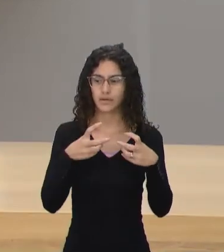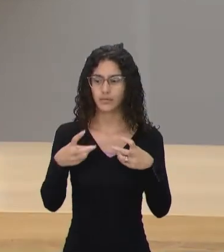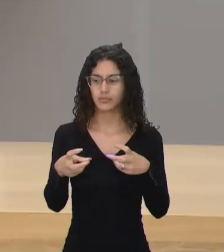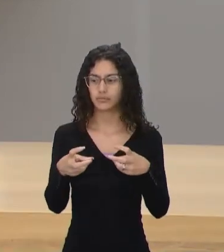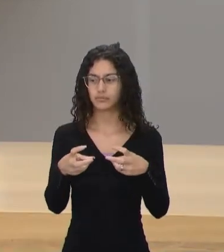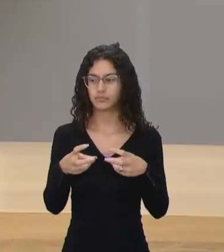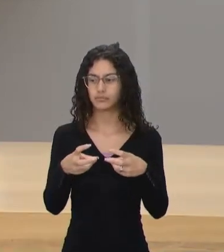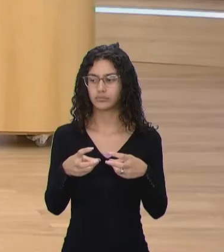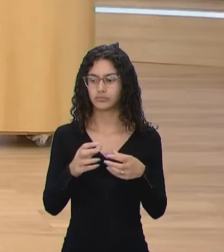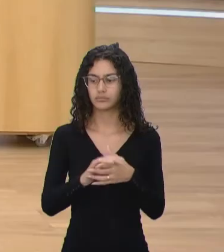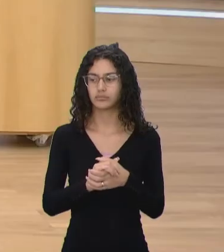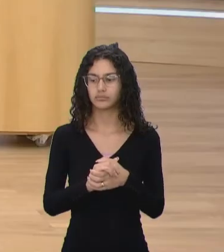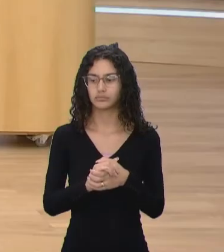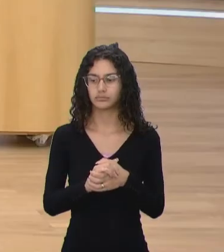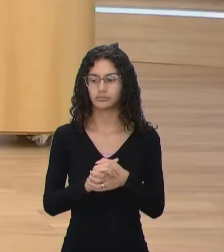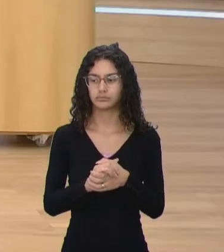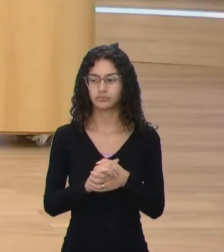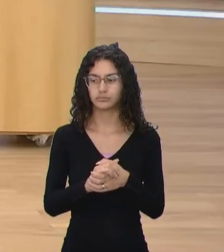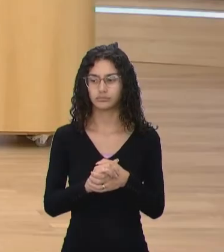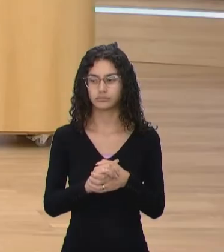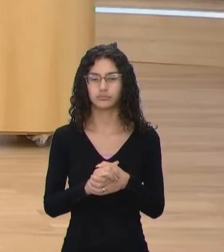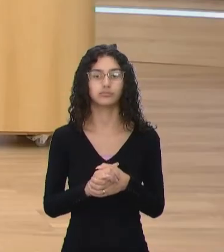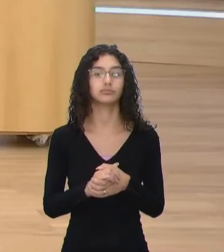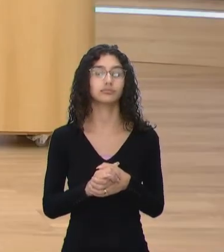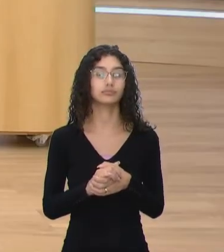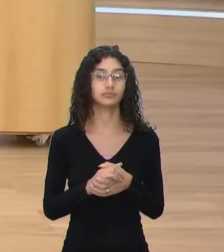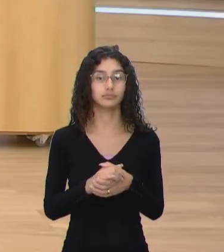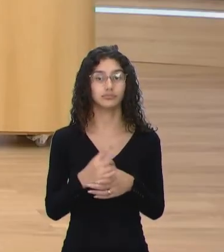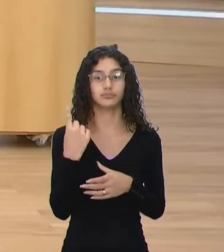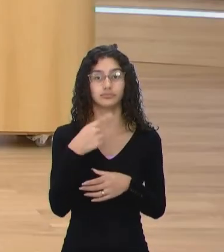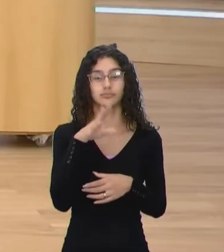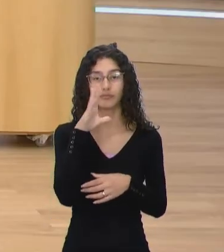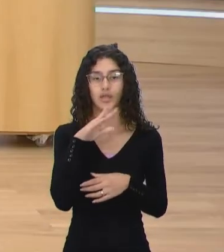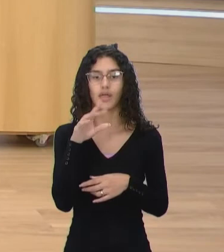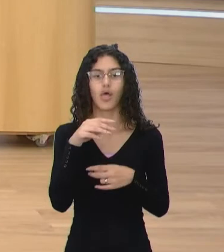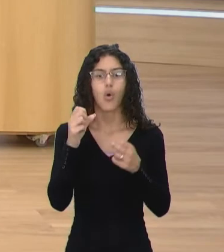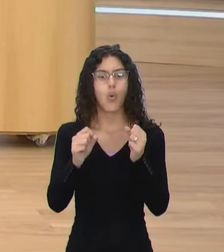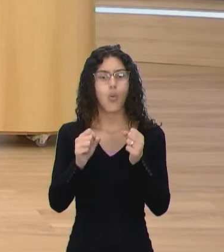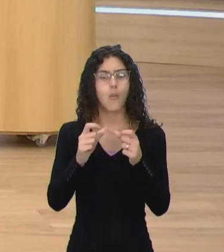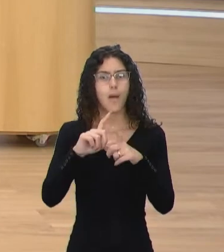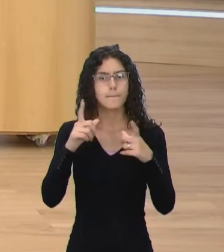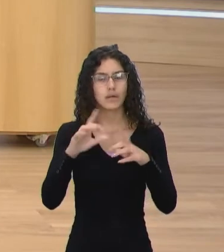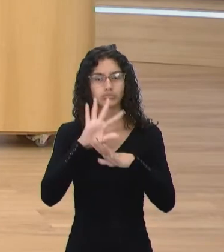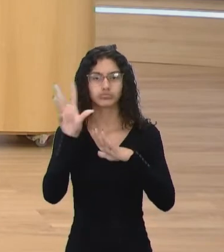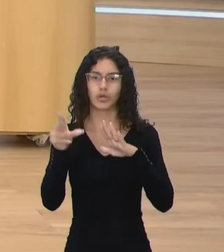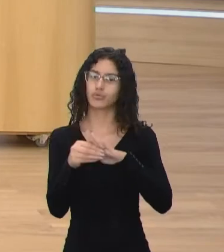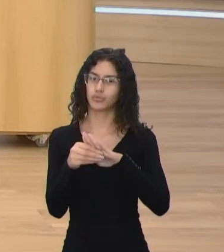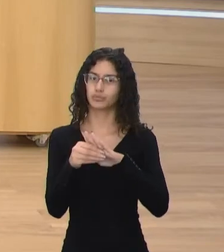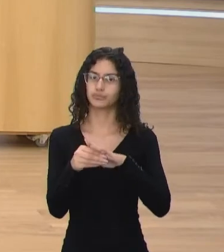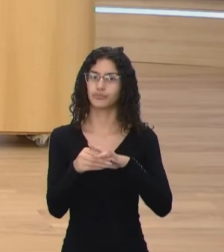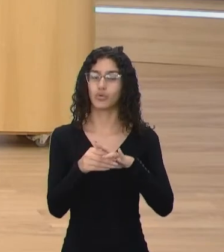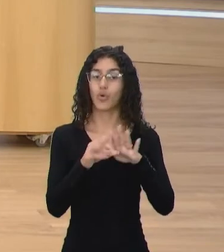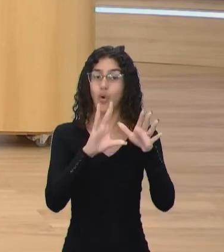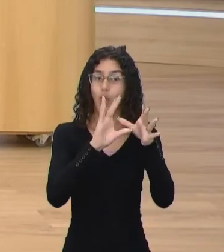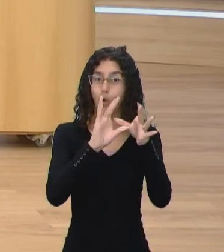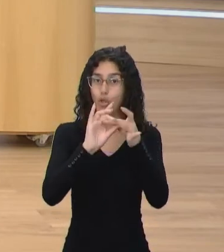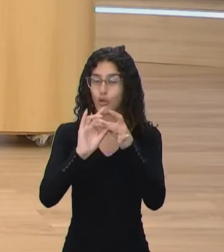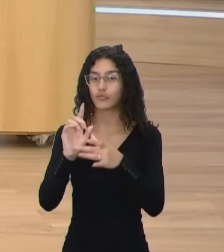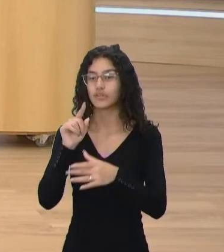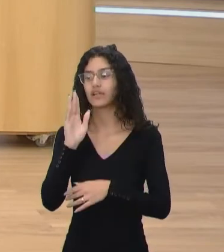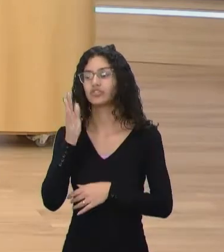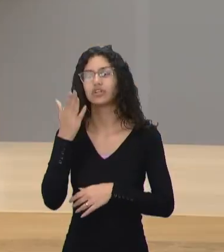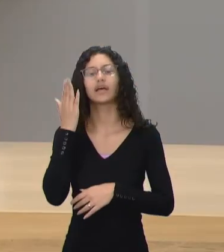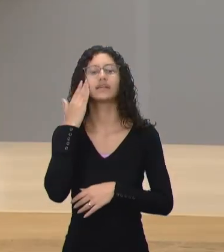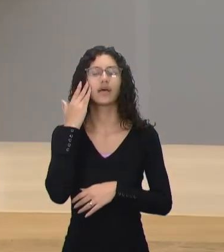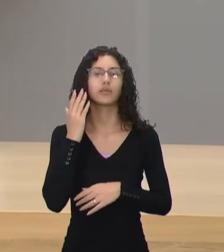quando a gente fala de mapa mental, a gente está falando de um grande resumo do conteúdo que vocês já